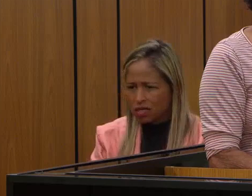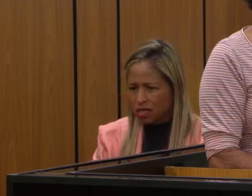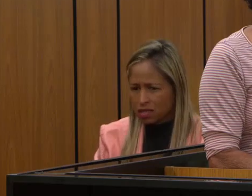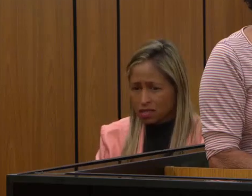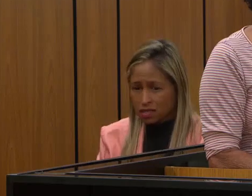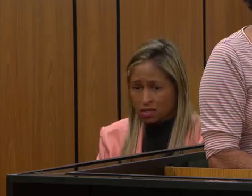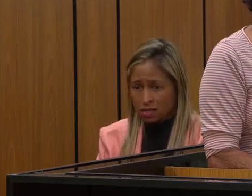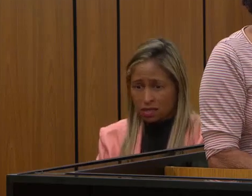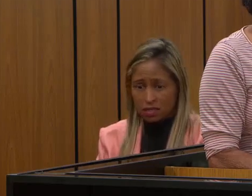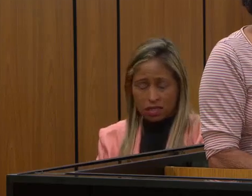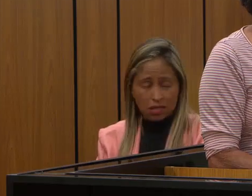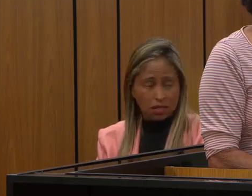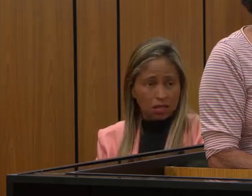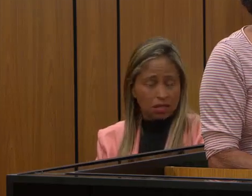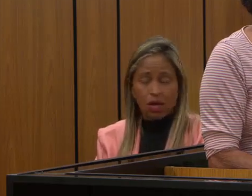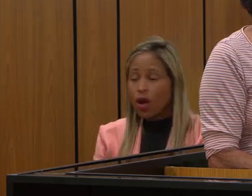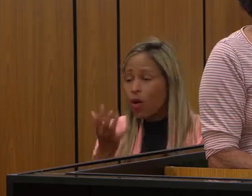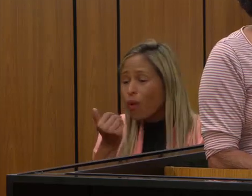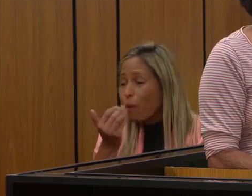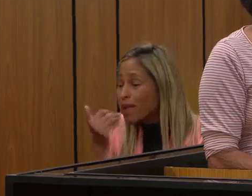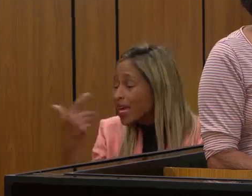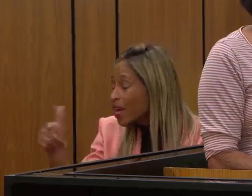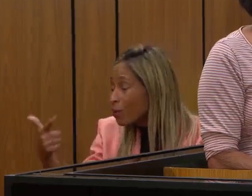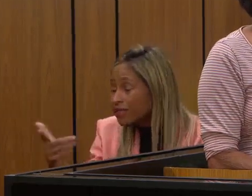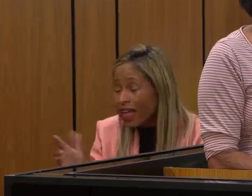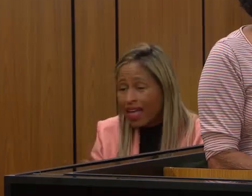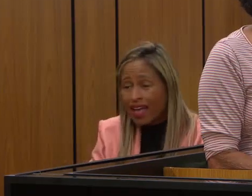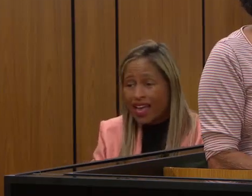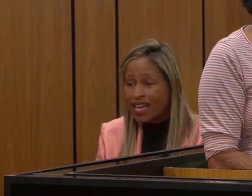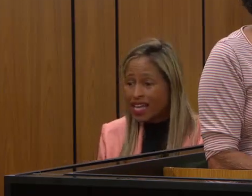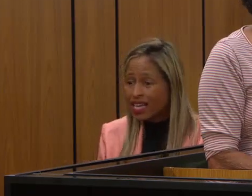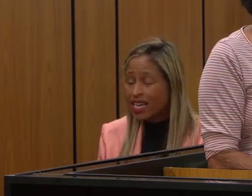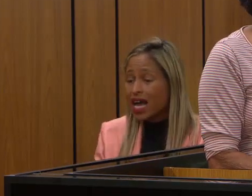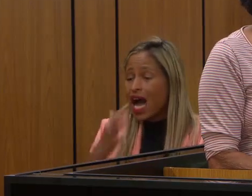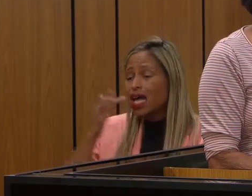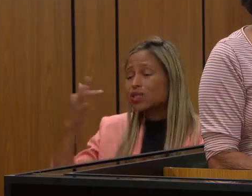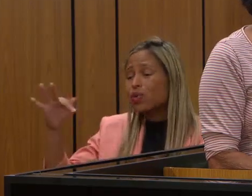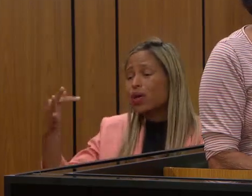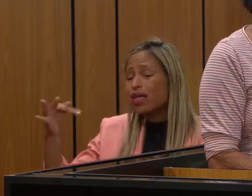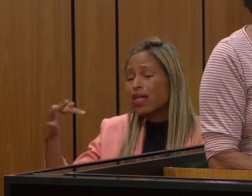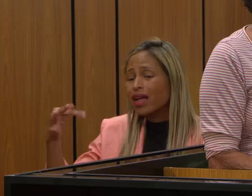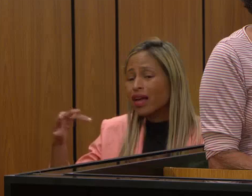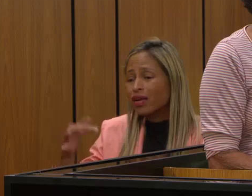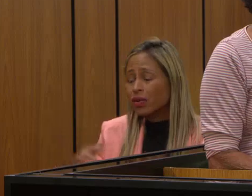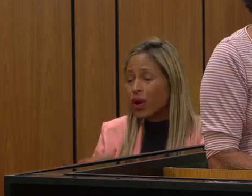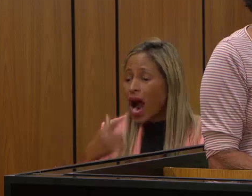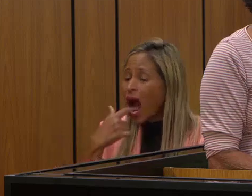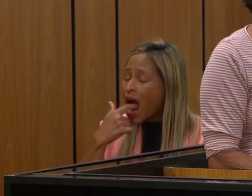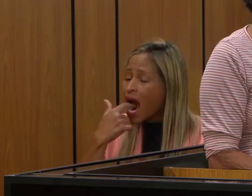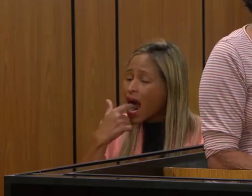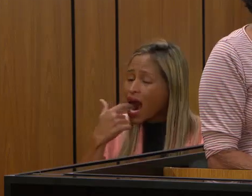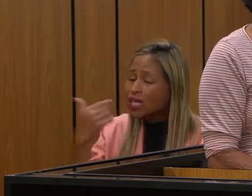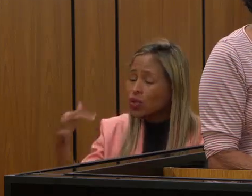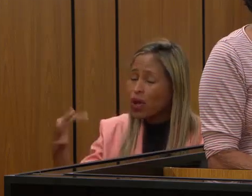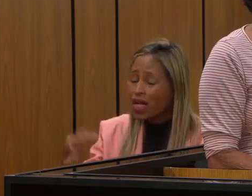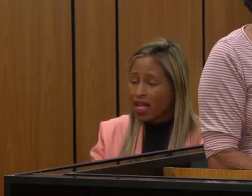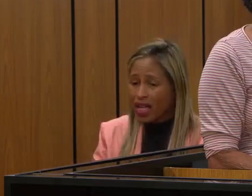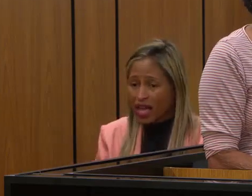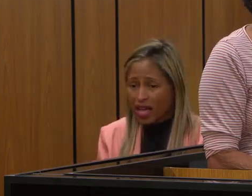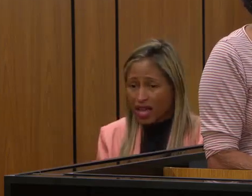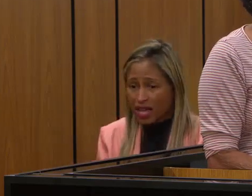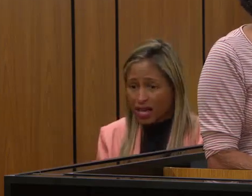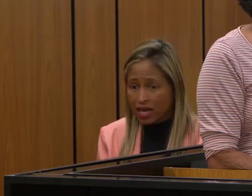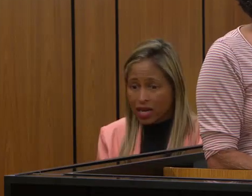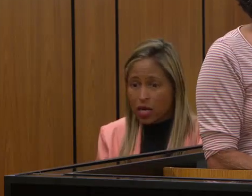não tem como comer não tem como mastigar e esse Spinner não machucar a língua toda do lado é